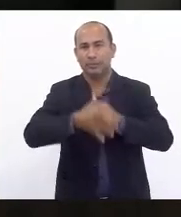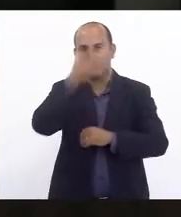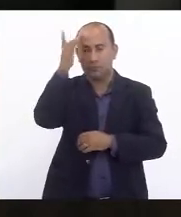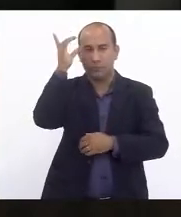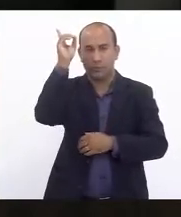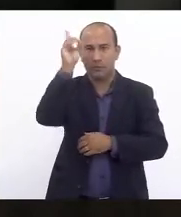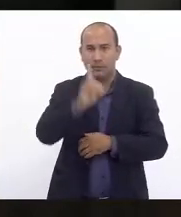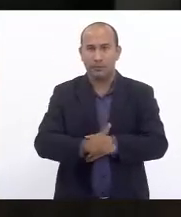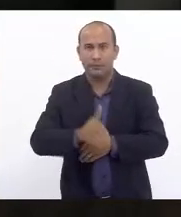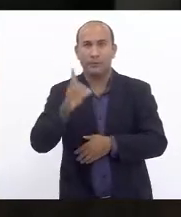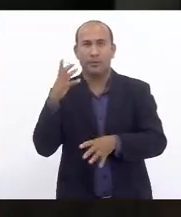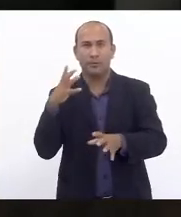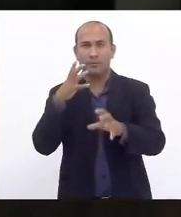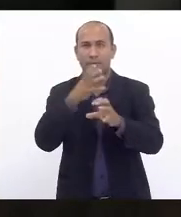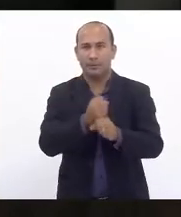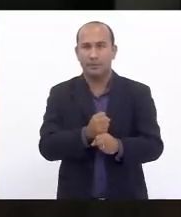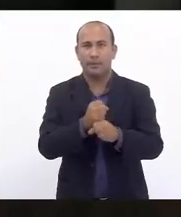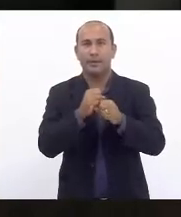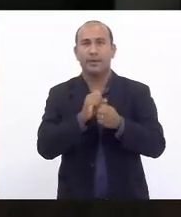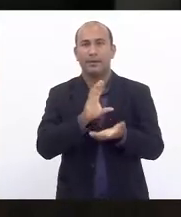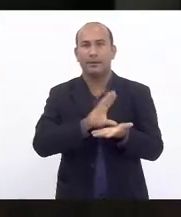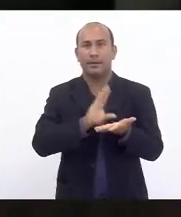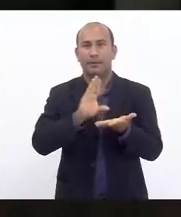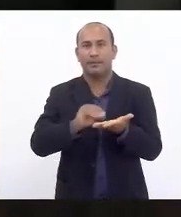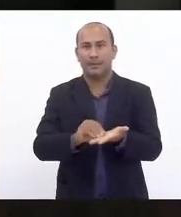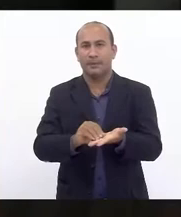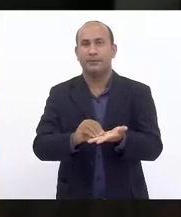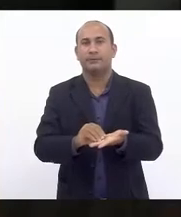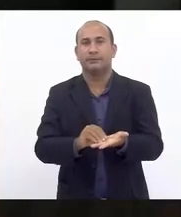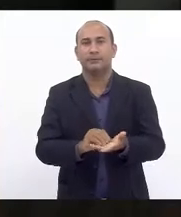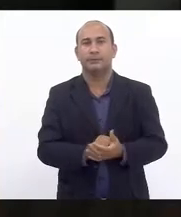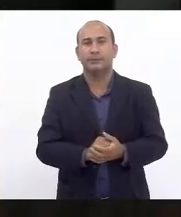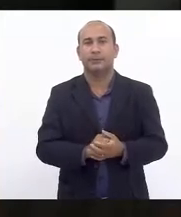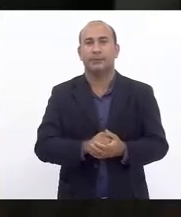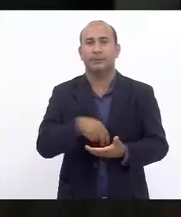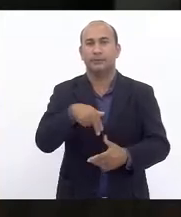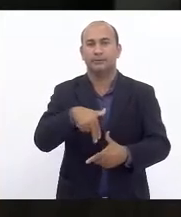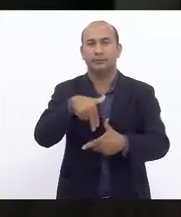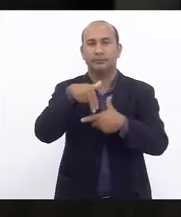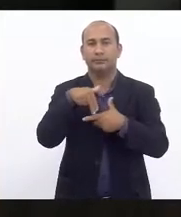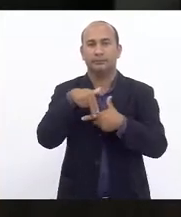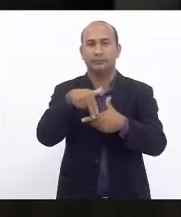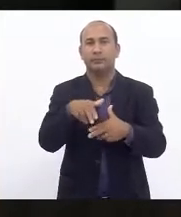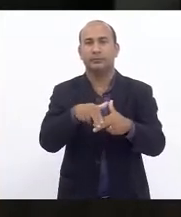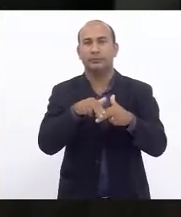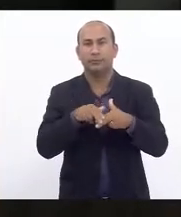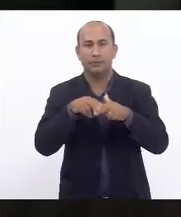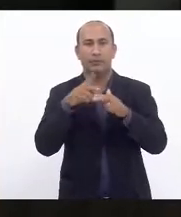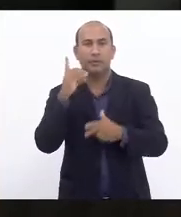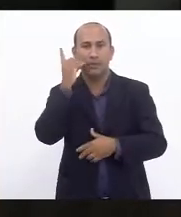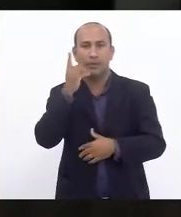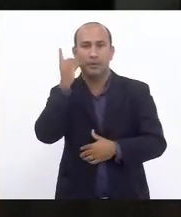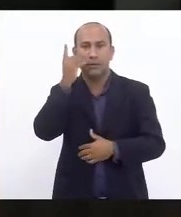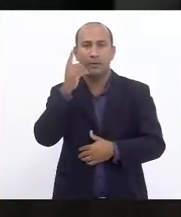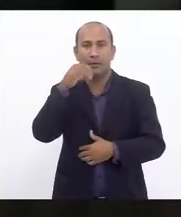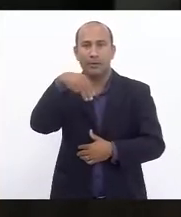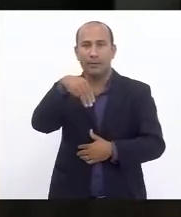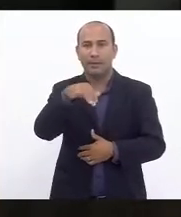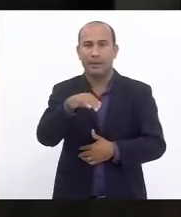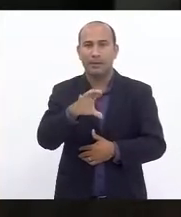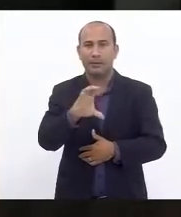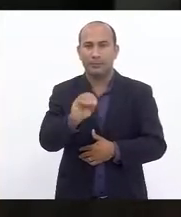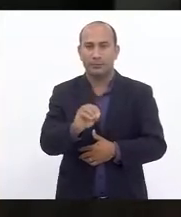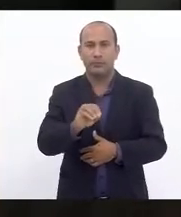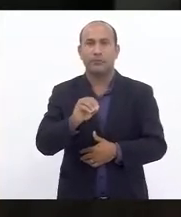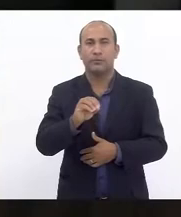deficiência e de orçamento sobre as emendas de plenário. Para emitir parecer sobre as emendas de plenário, deputado Márcio Pacheco,